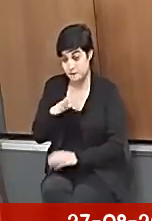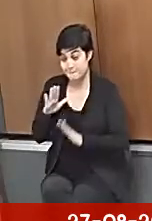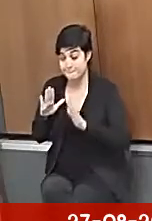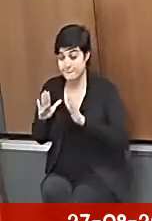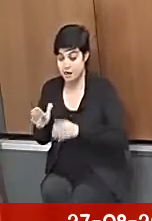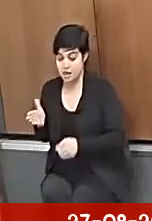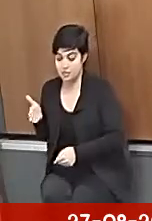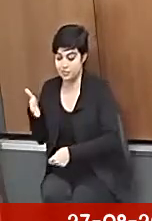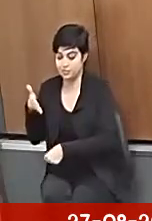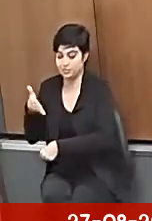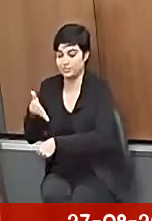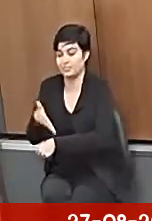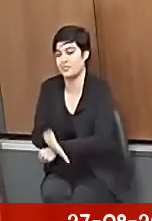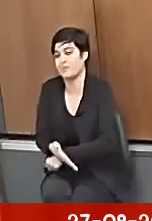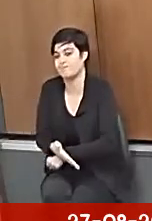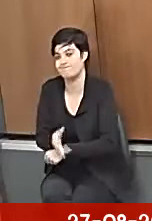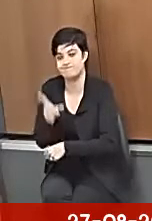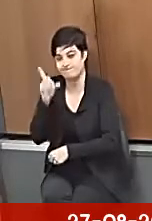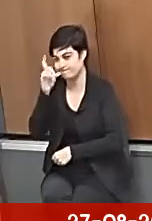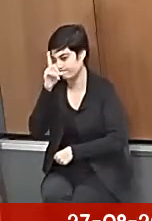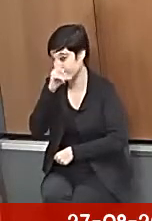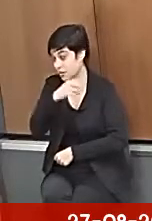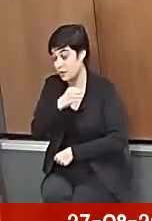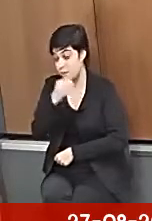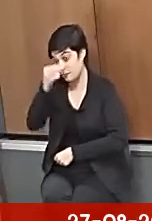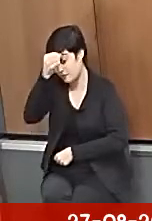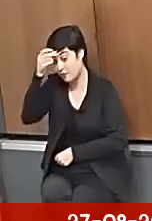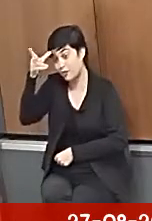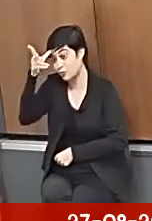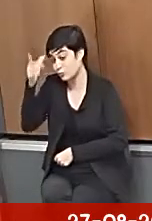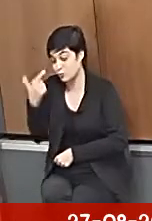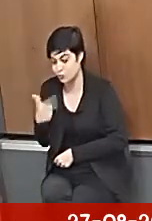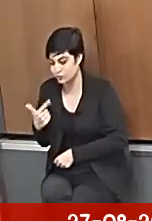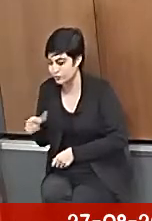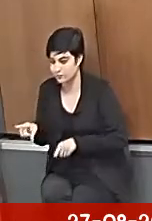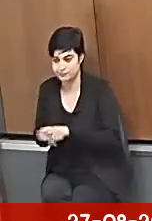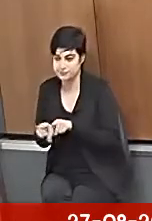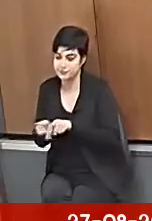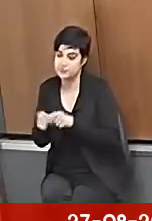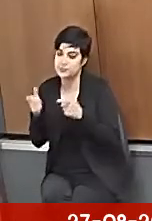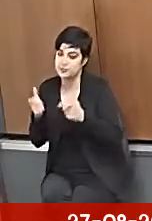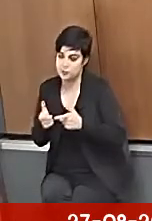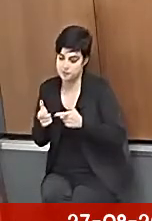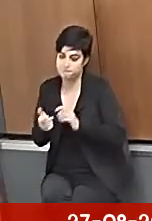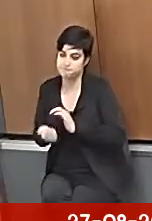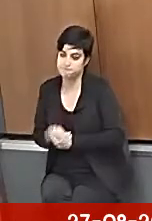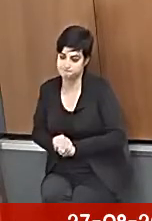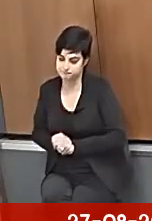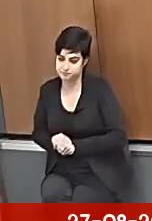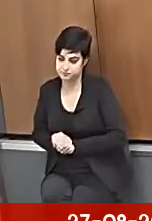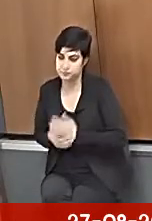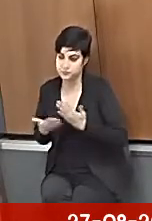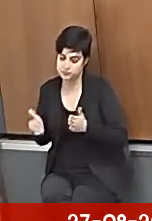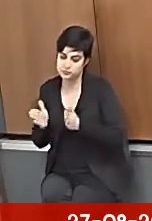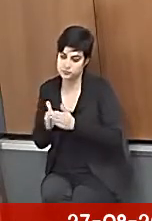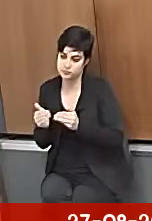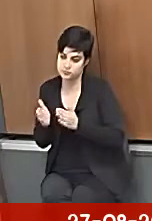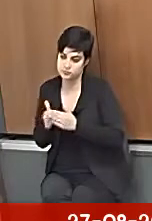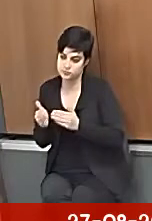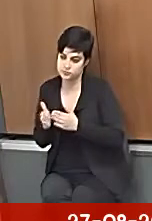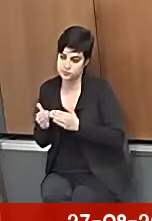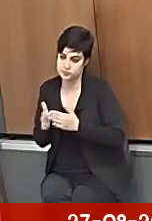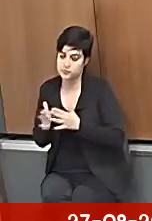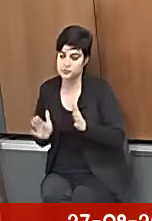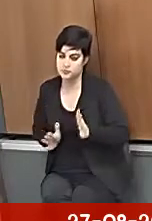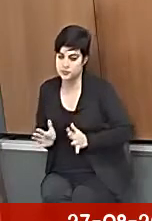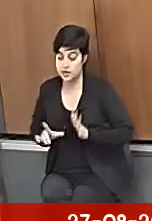acesso é a própria prefeitura que se observa em entrar em uma garagem não tem acesso pela portaria então é isso que eu peço efetividade